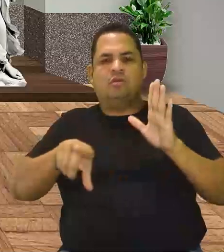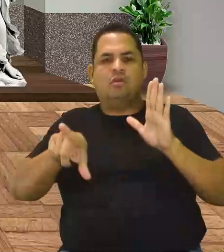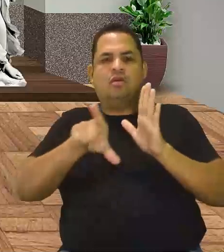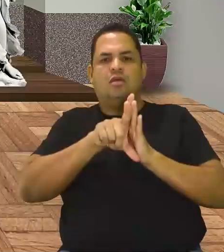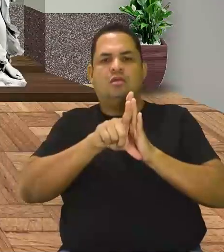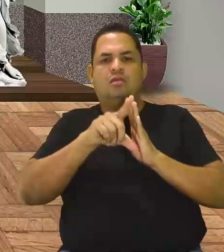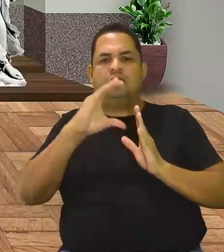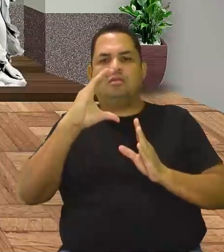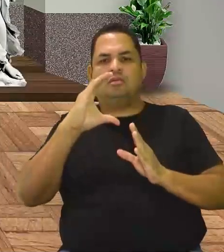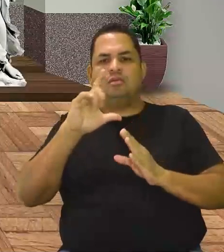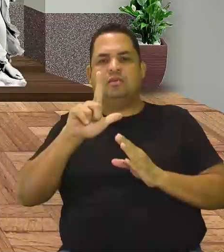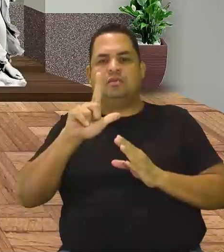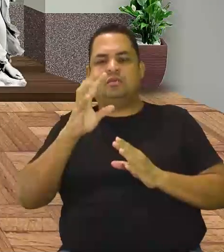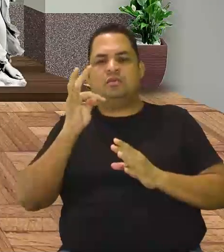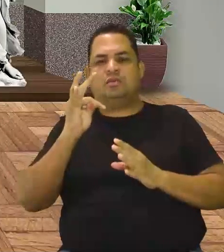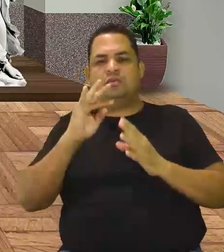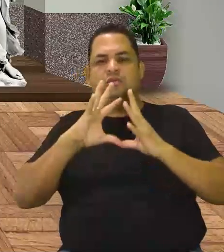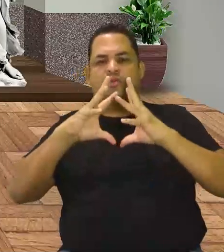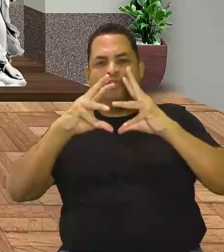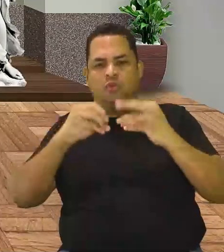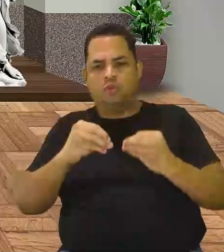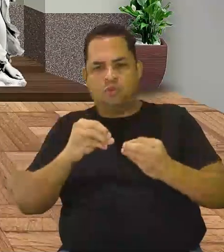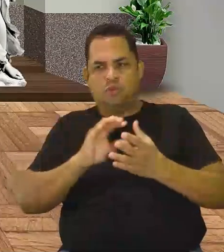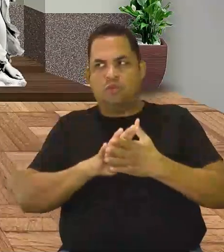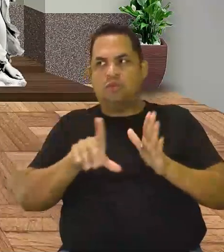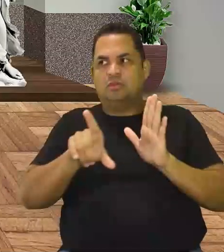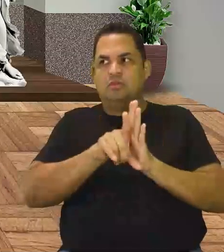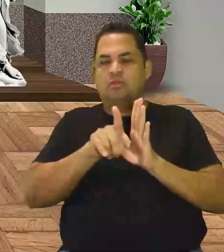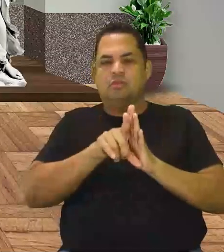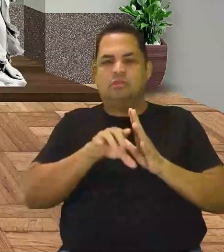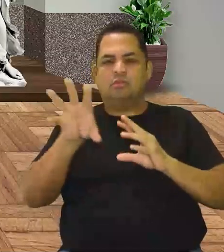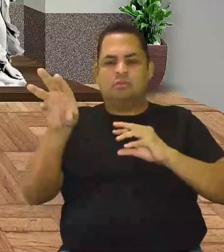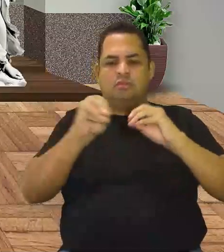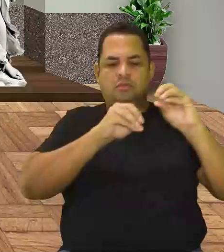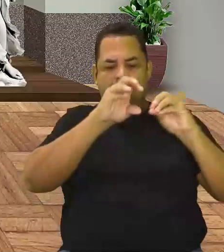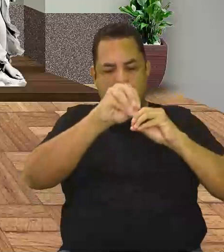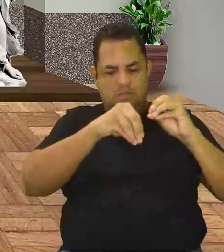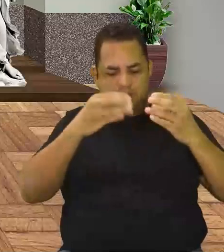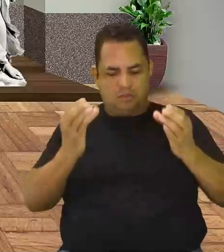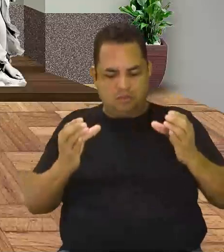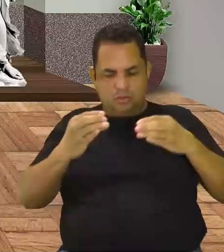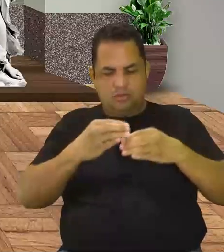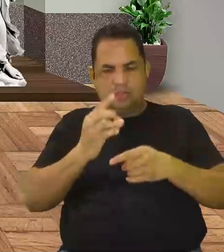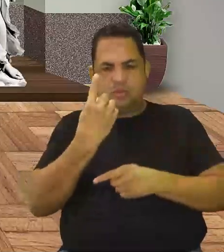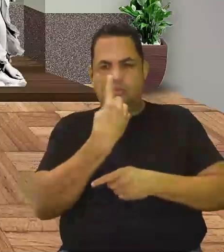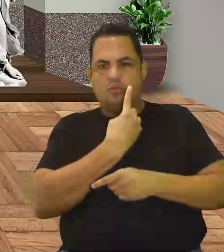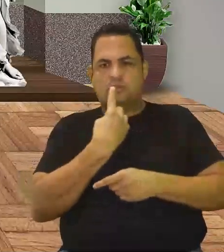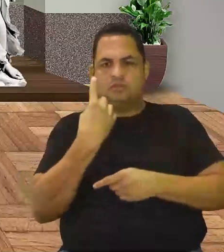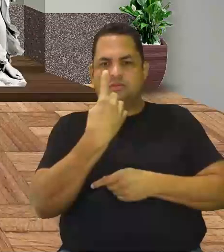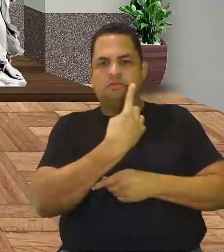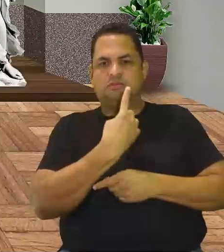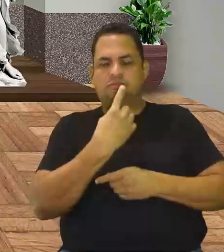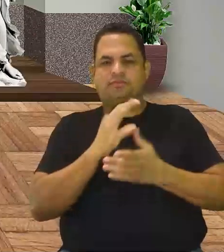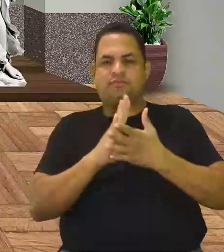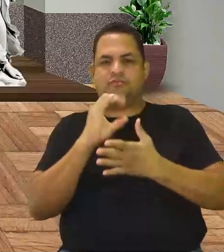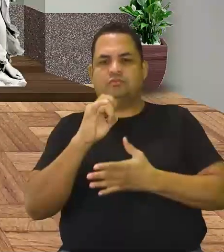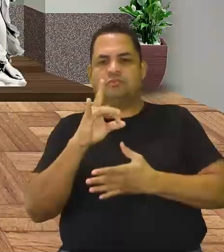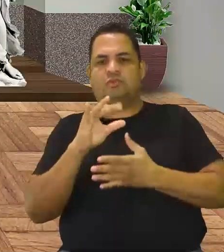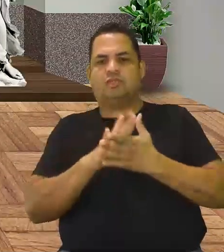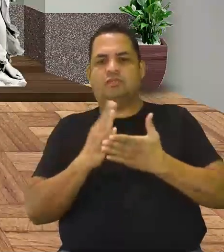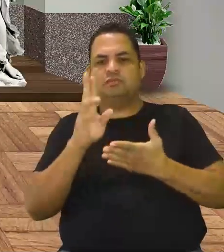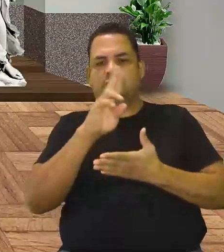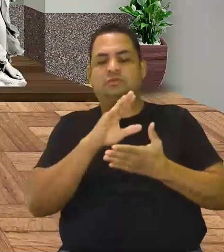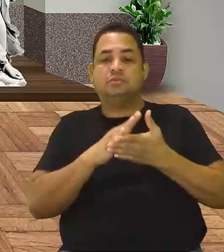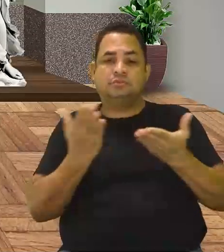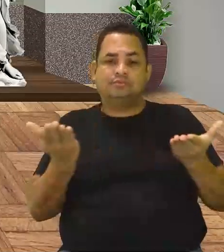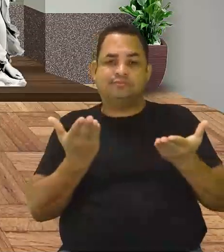na CLT. Vai pegar todas essas leis que estão soltas e vai consolidar numa só. CLT é essa que é utilizada até